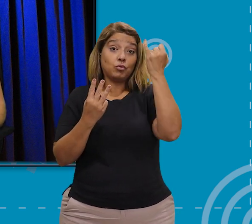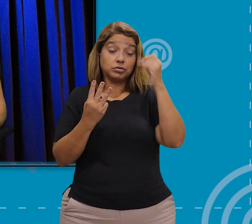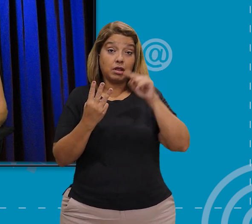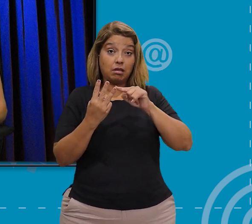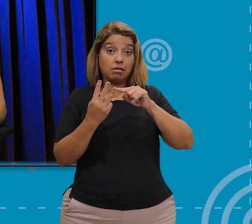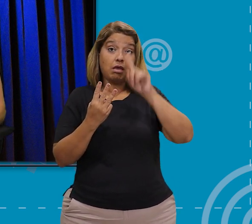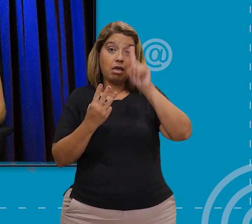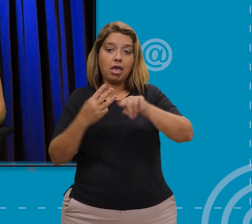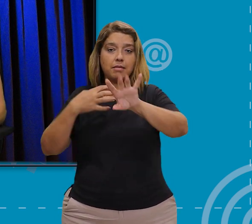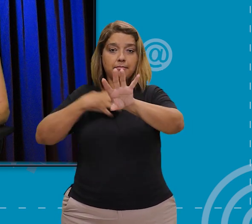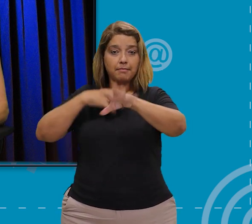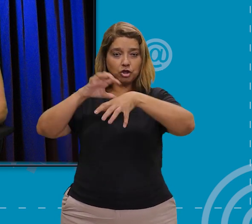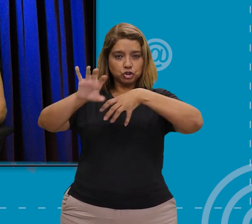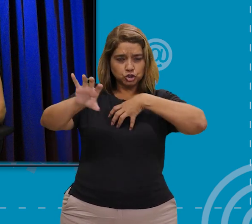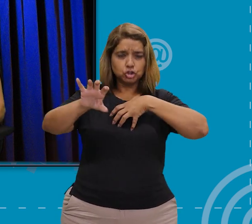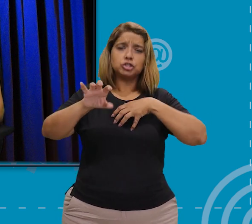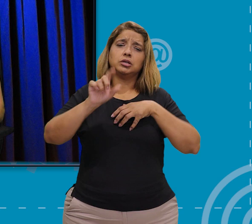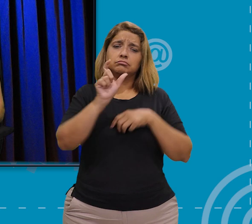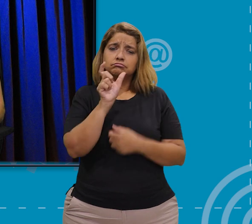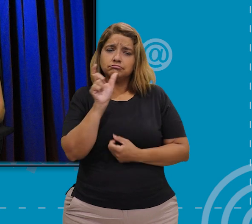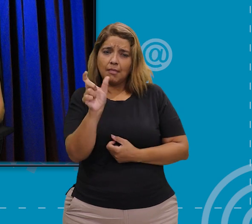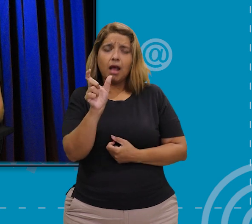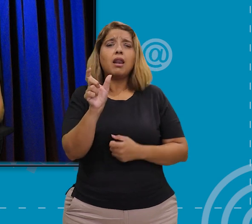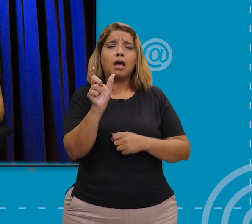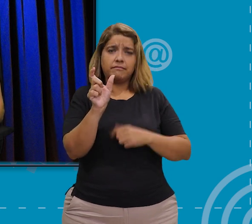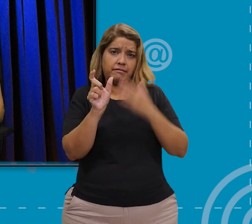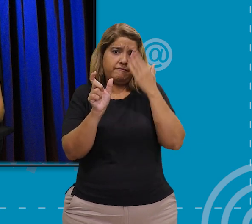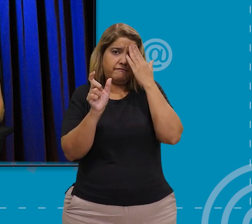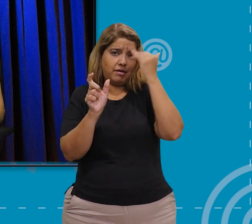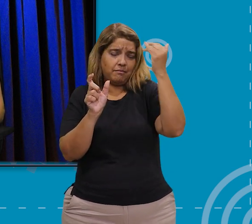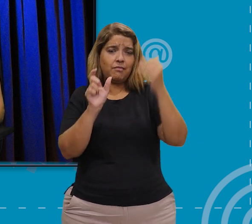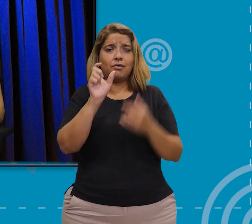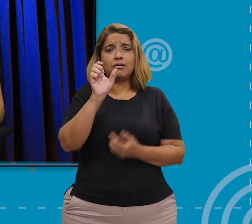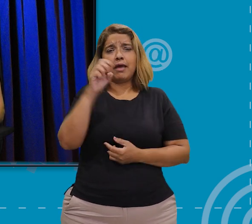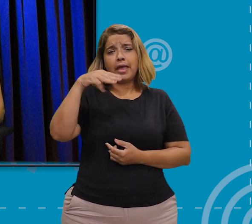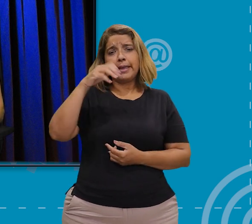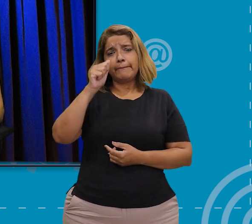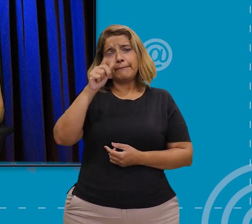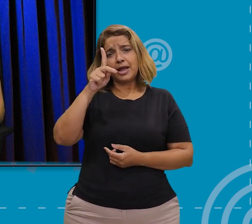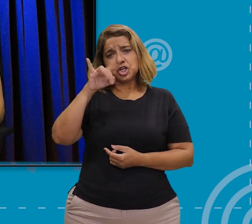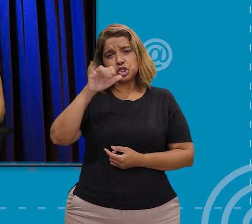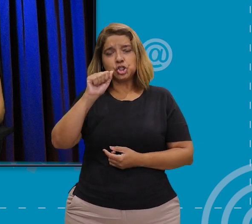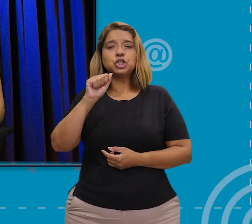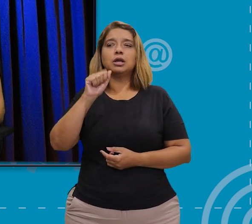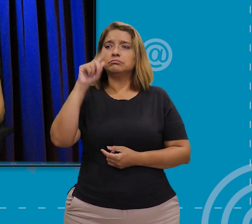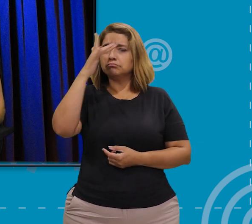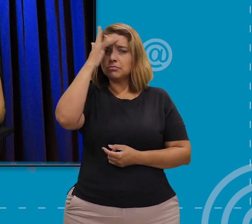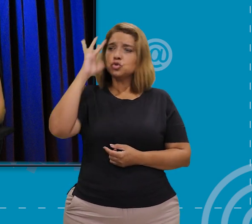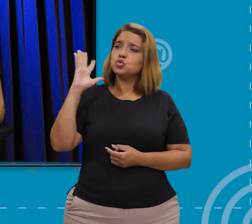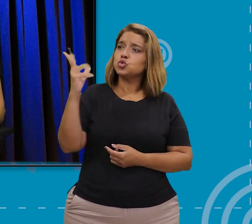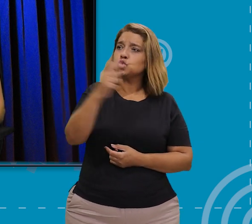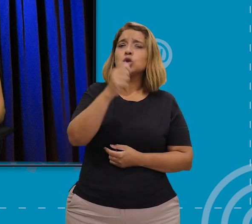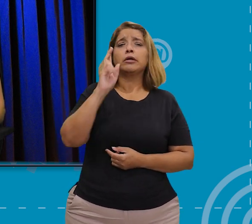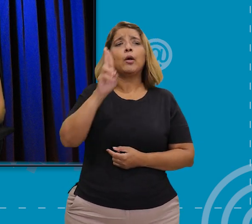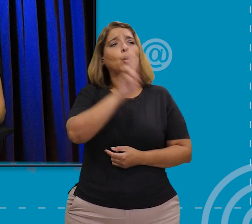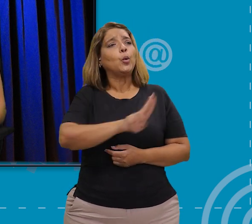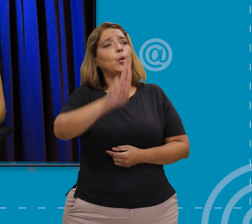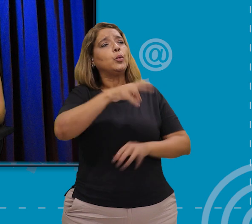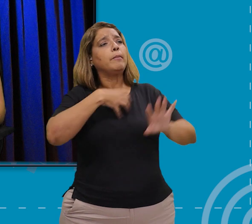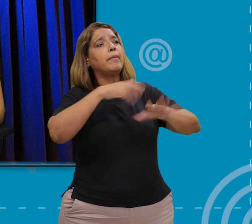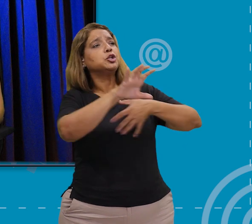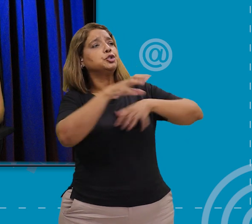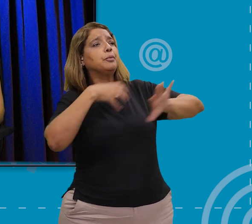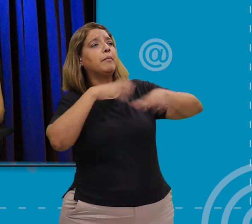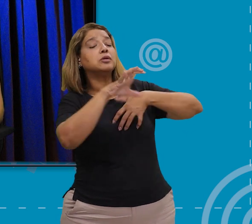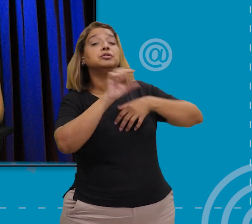que é uma palavrinha famosa, né, utilizada em nosso meio, mas que a gente precisa compreender melhor o que é essa empatia,